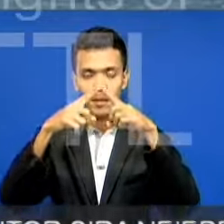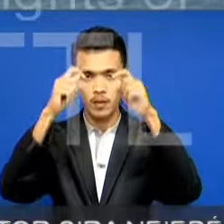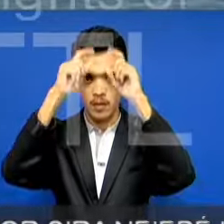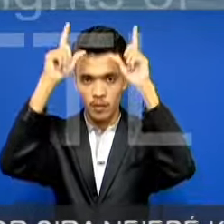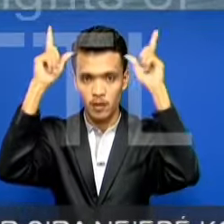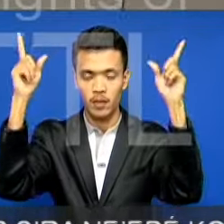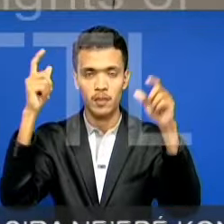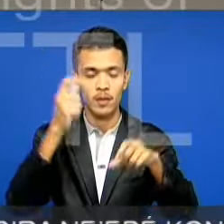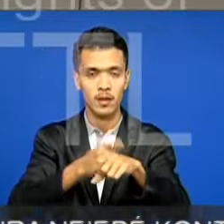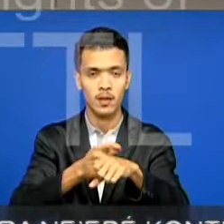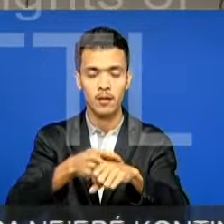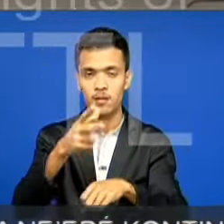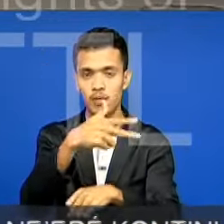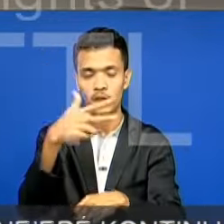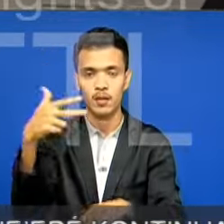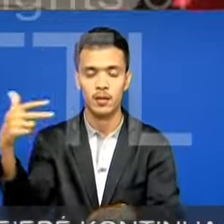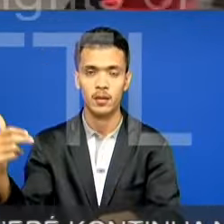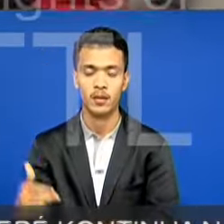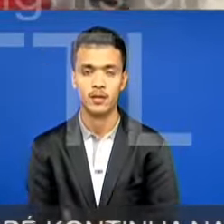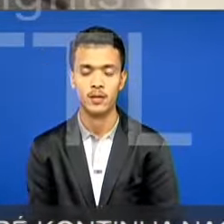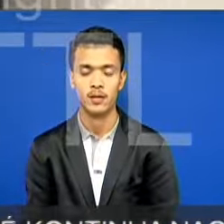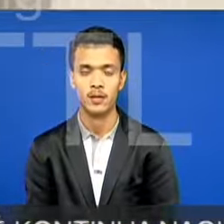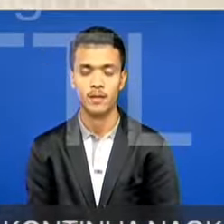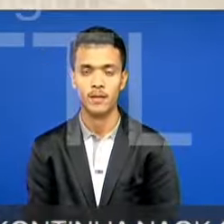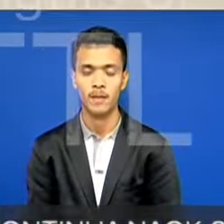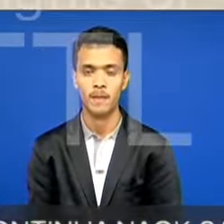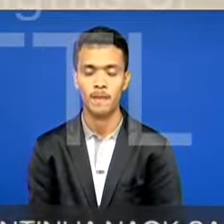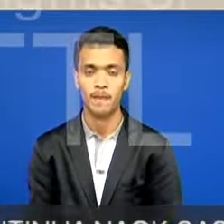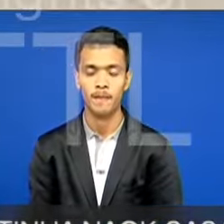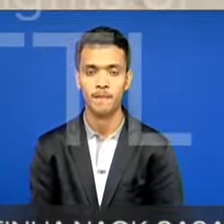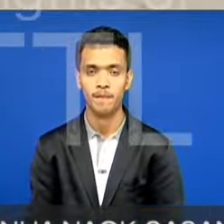ocupação Indonésia. Timóteo Guzmão, Olandinho Pacheco, ba RTTL.